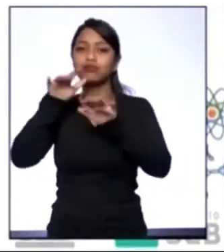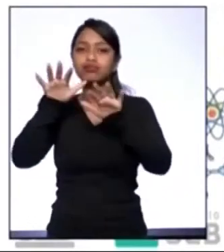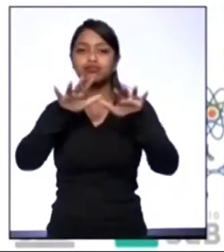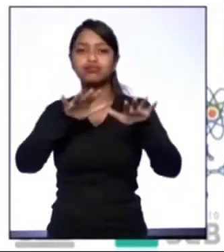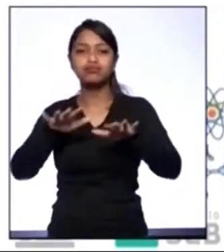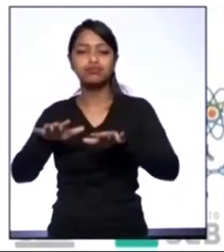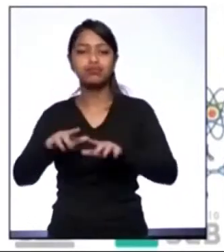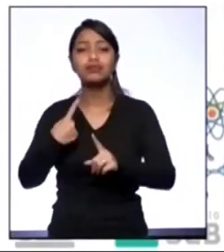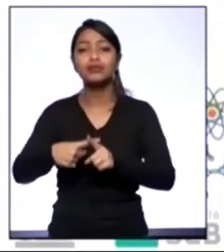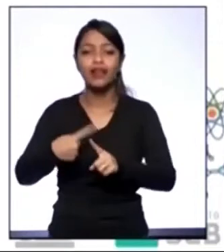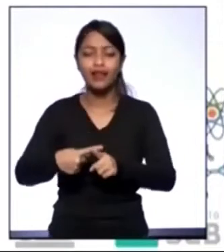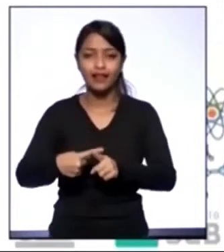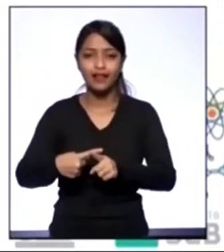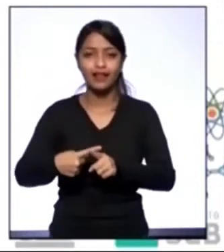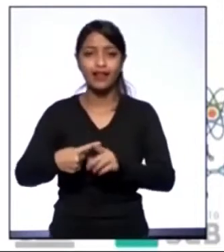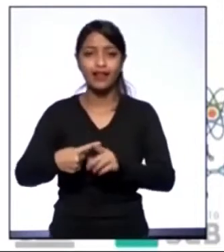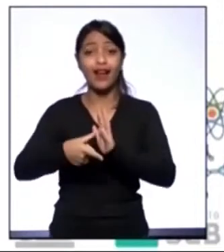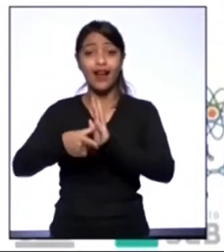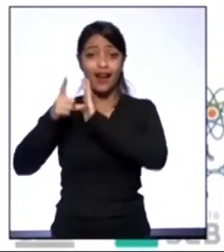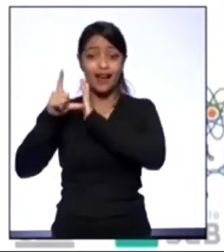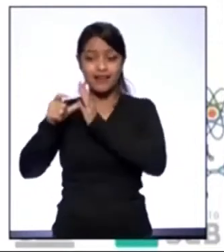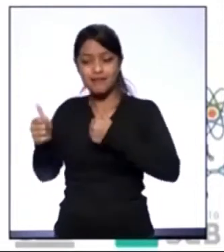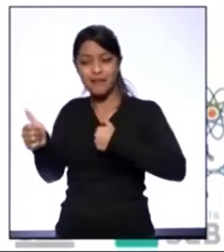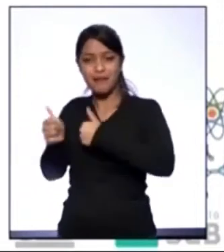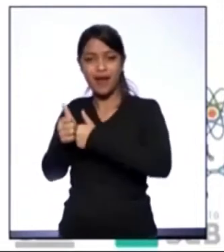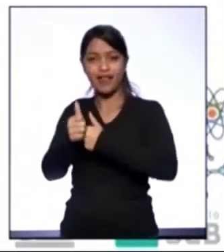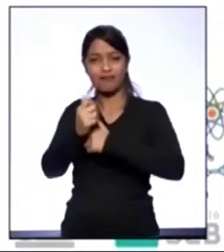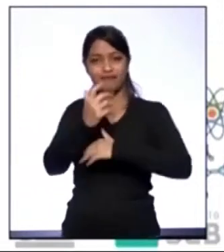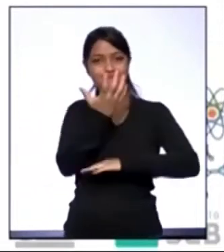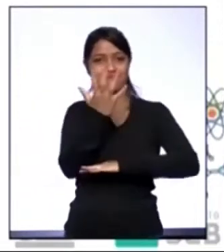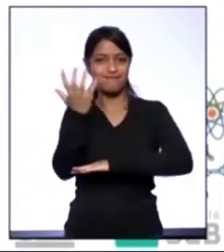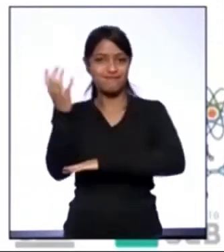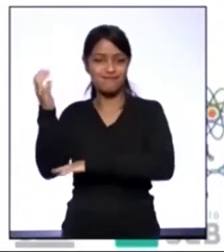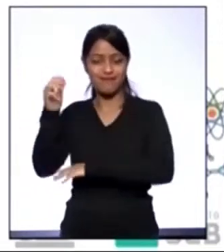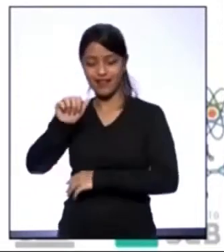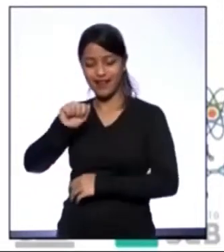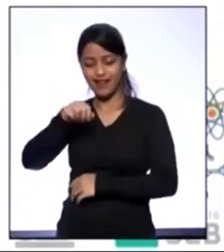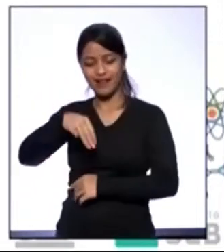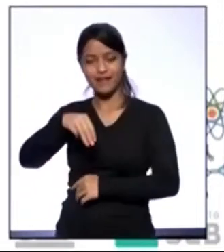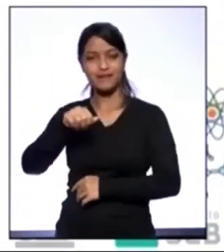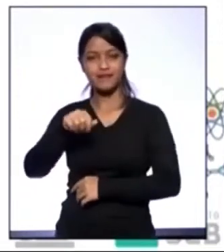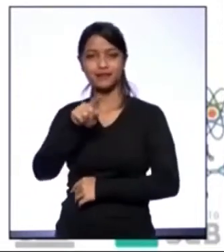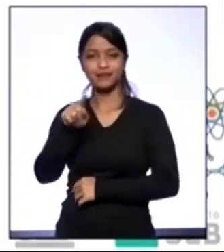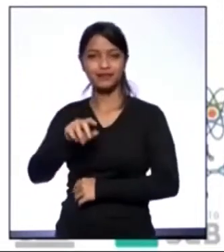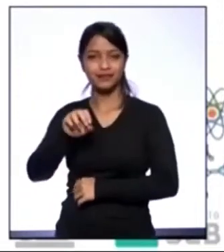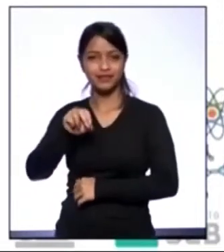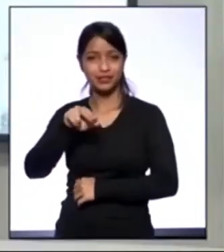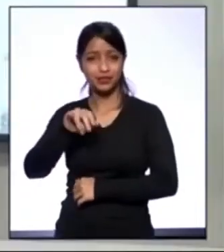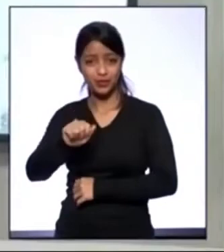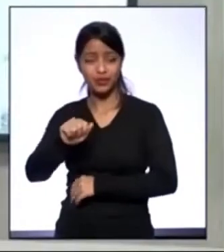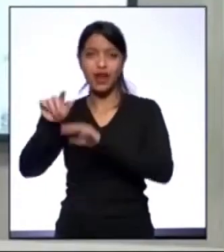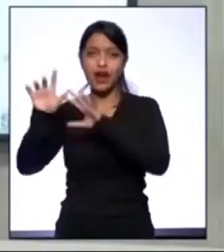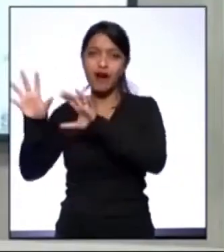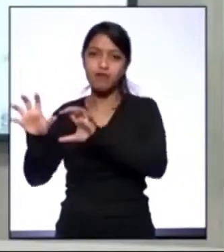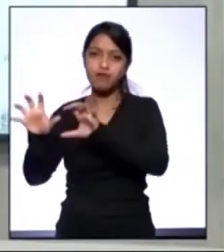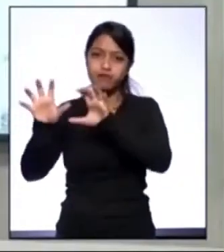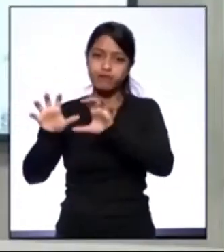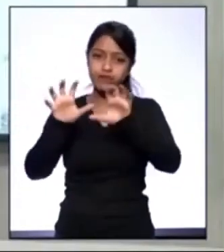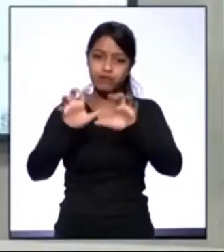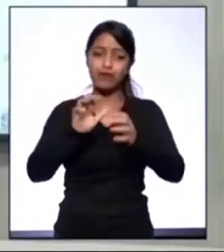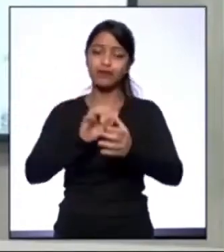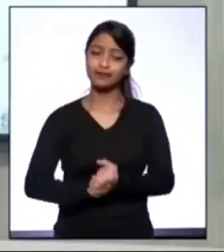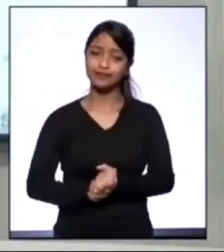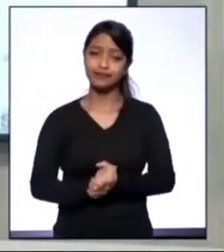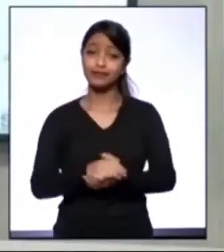contexto de toda a umidade da Amazônia. Então, nesse caso, as massas equatoriais, tanto a massa equatorial atlântica